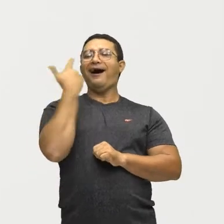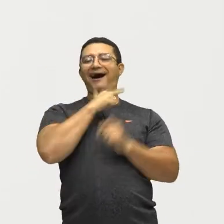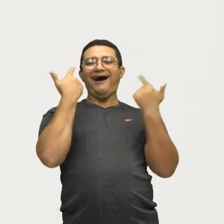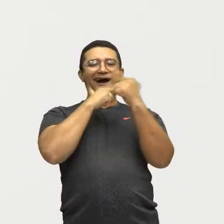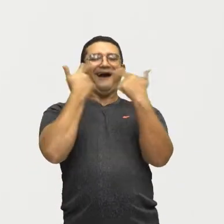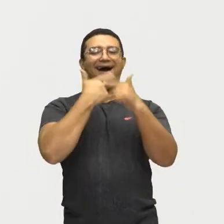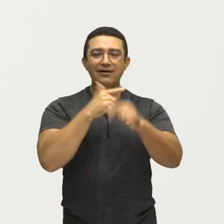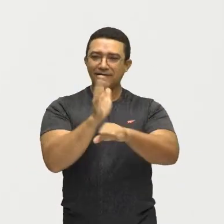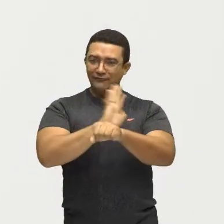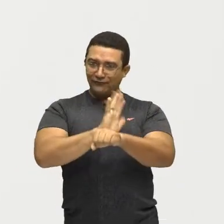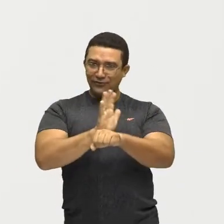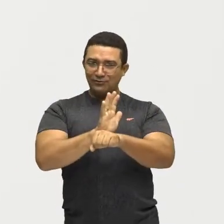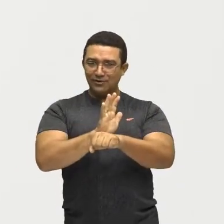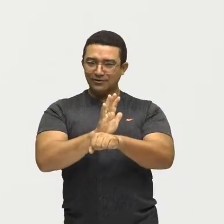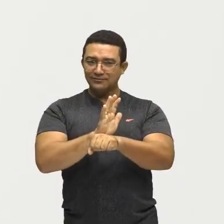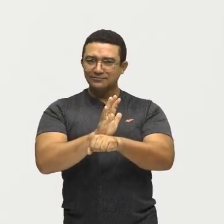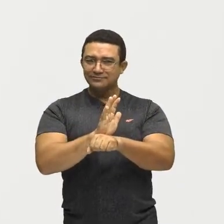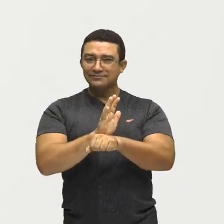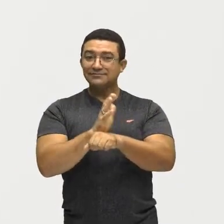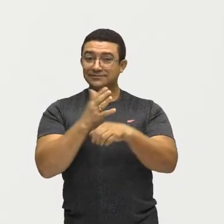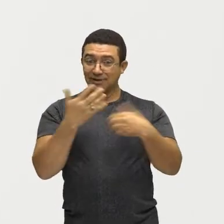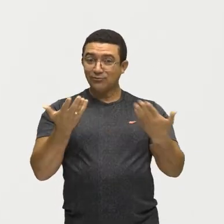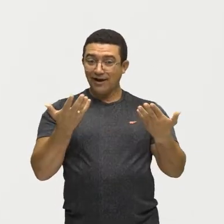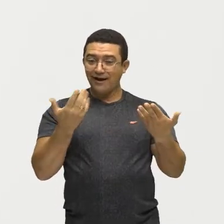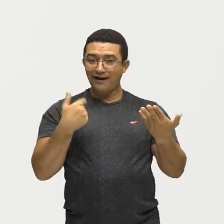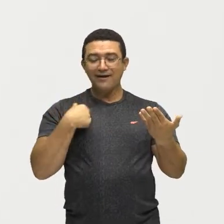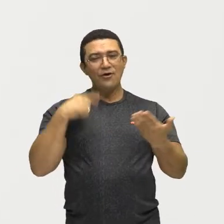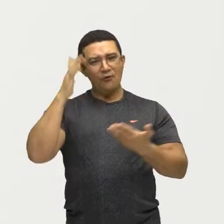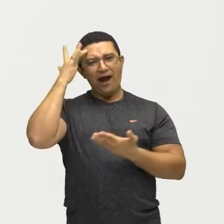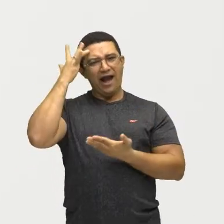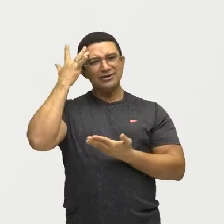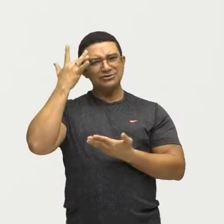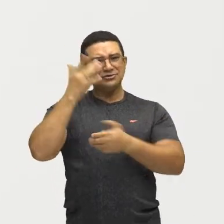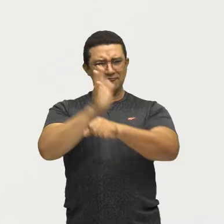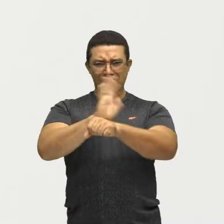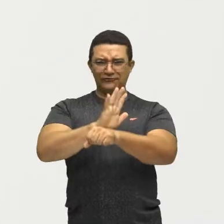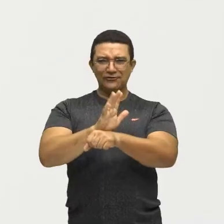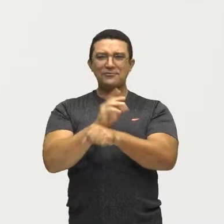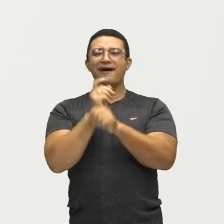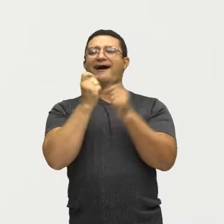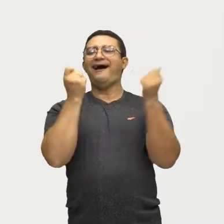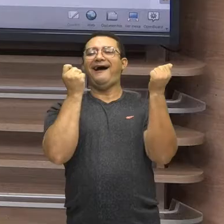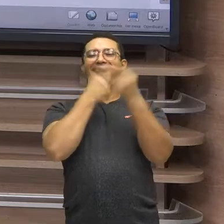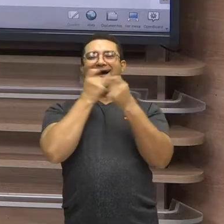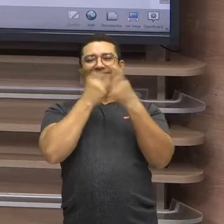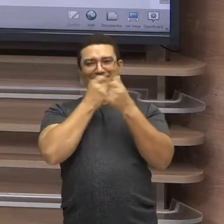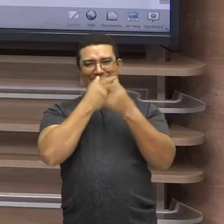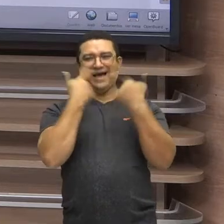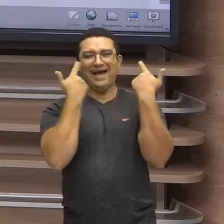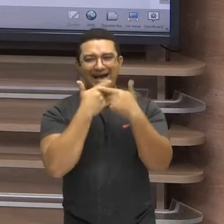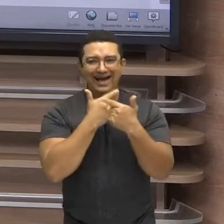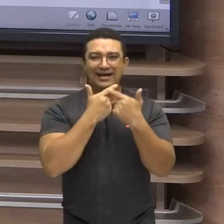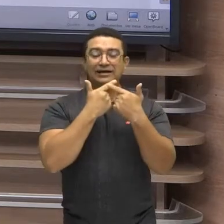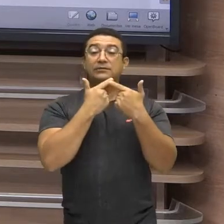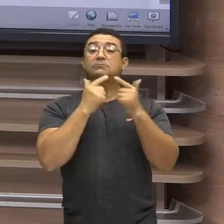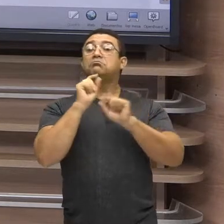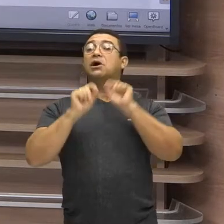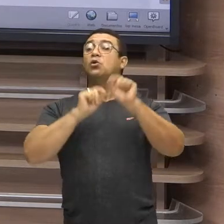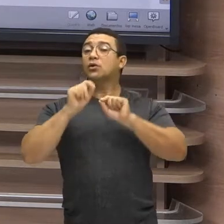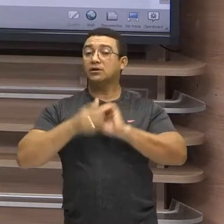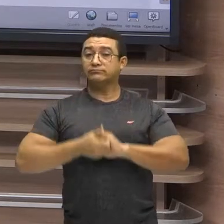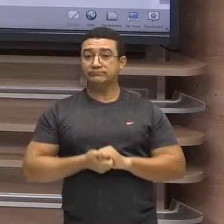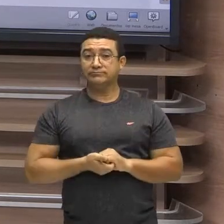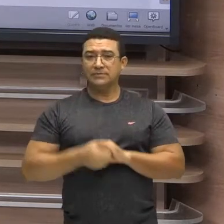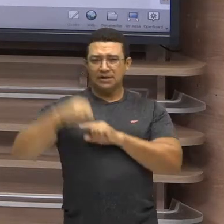rir. Eu acho o filme muito engraçado, né? Então, a gente costuma falar o morro de rir. Mas